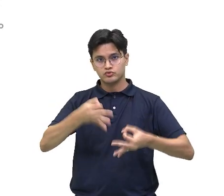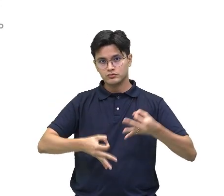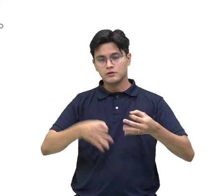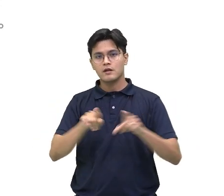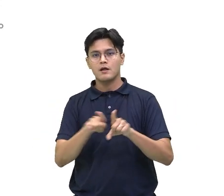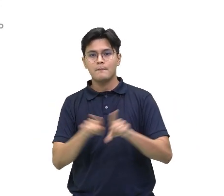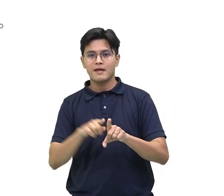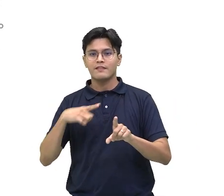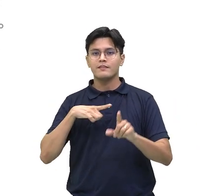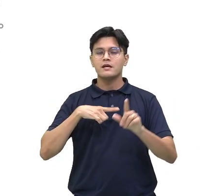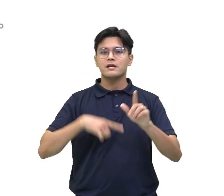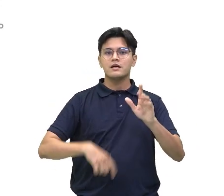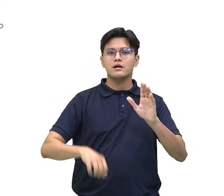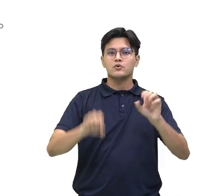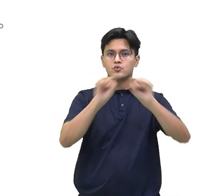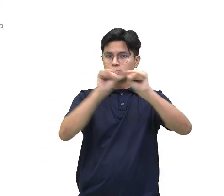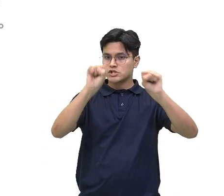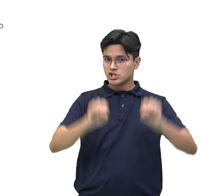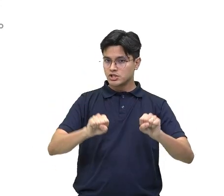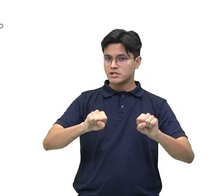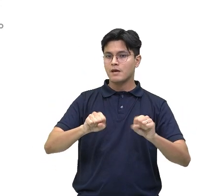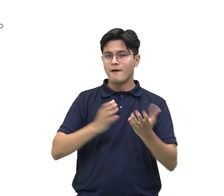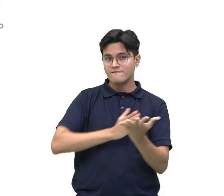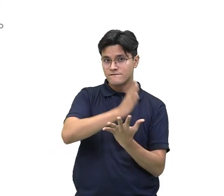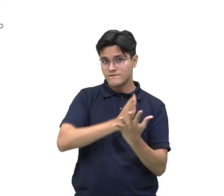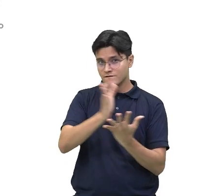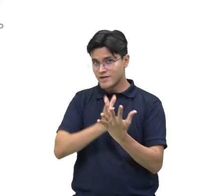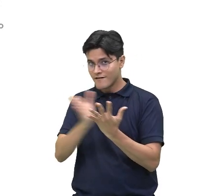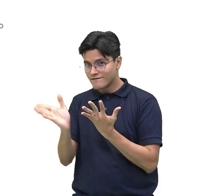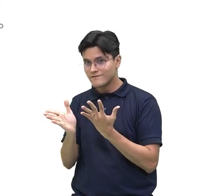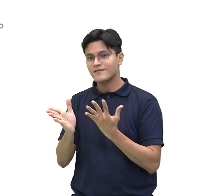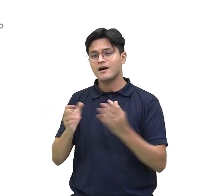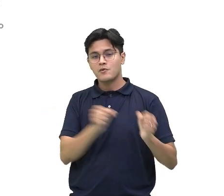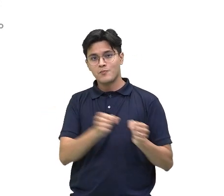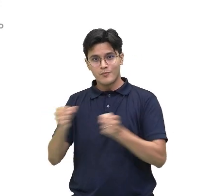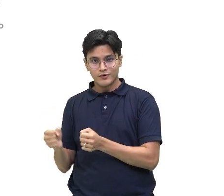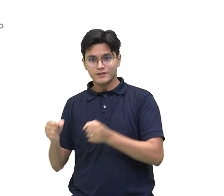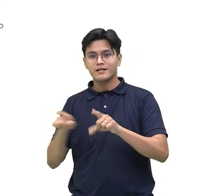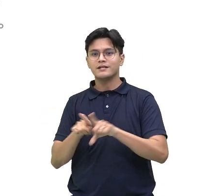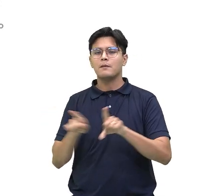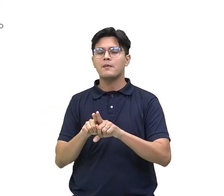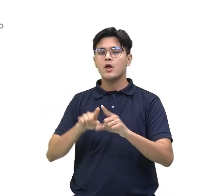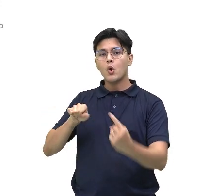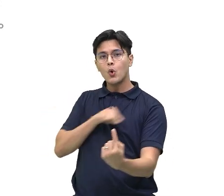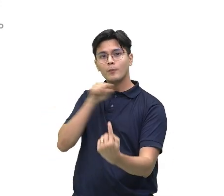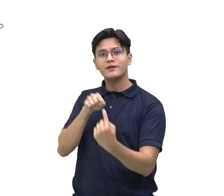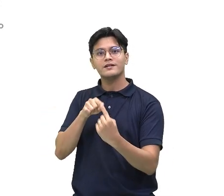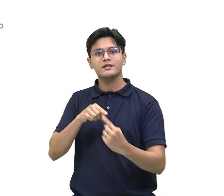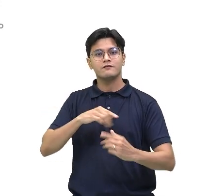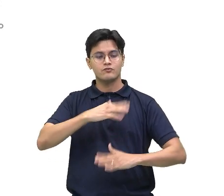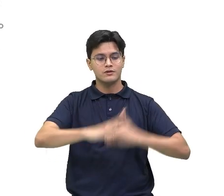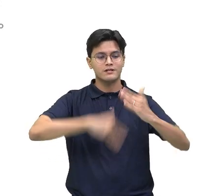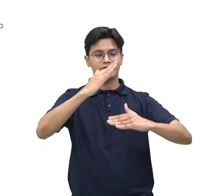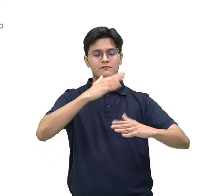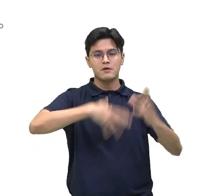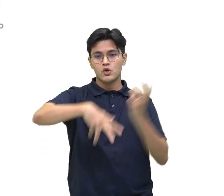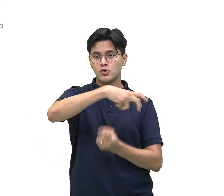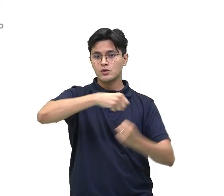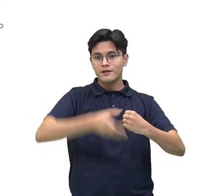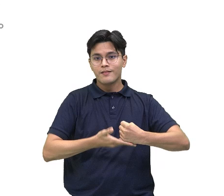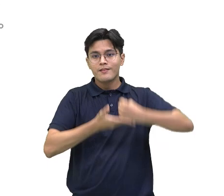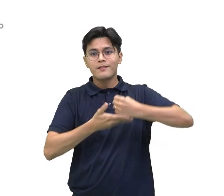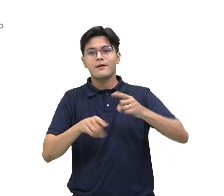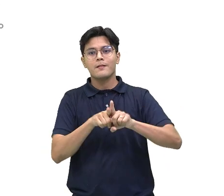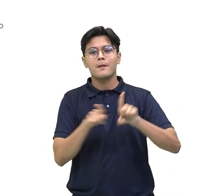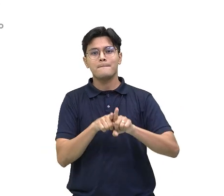né, fortalecido e também a busca aí do desenvolvimento sustentável, crescimento inclusivo,